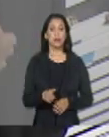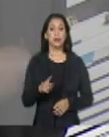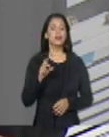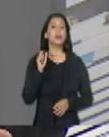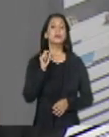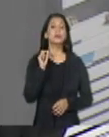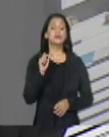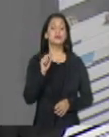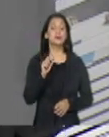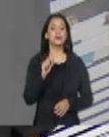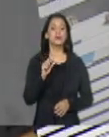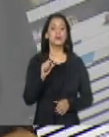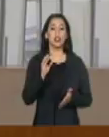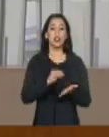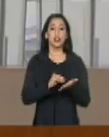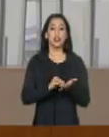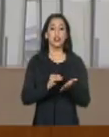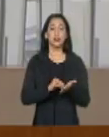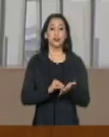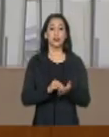cogitar-se da inelegibilidade.